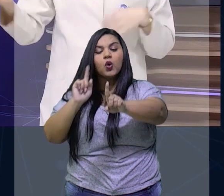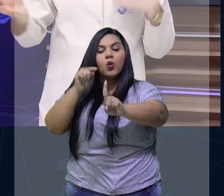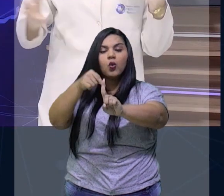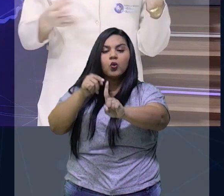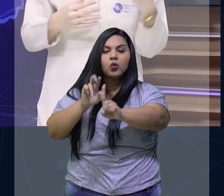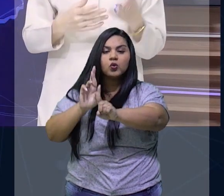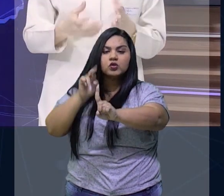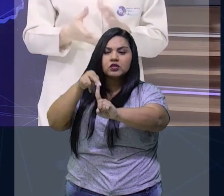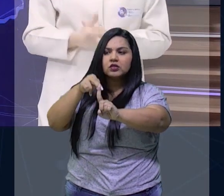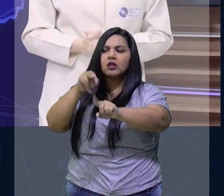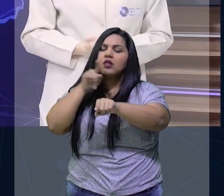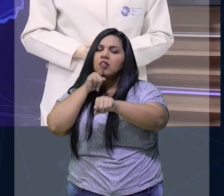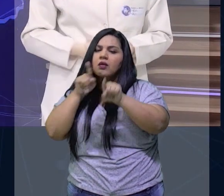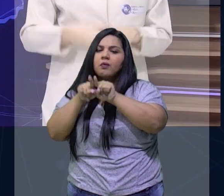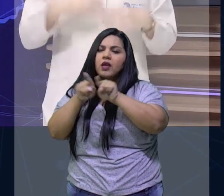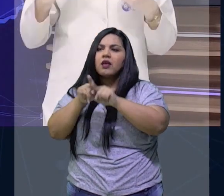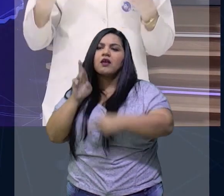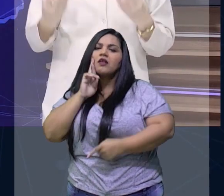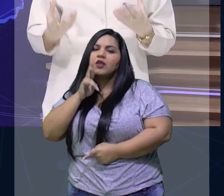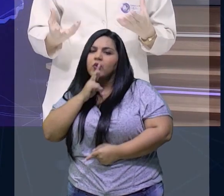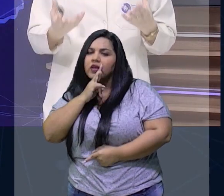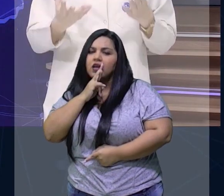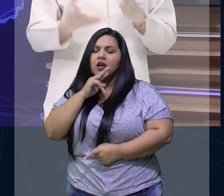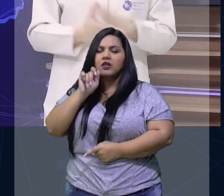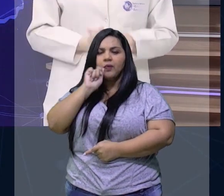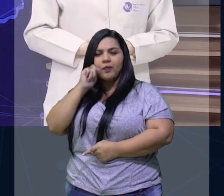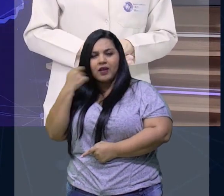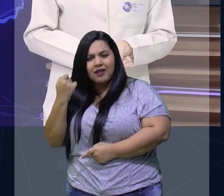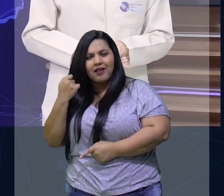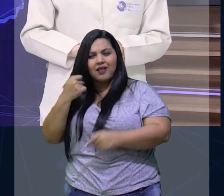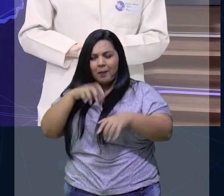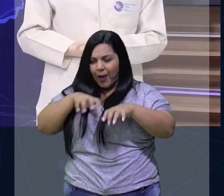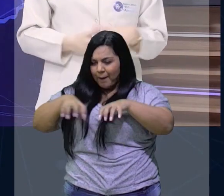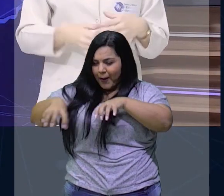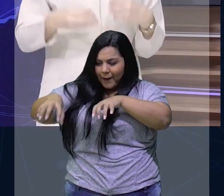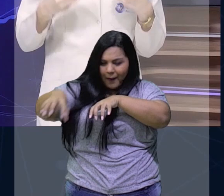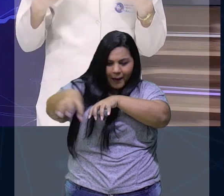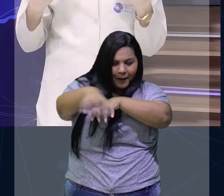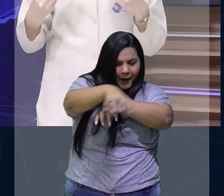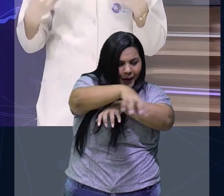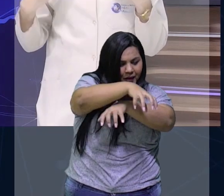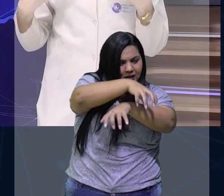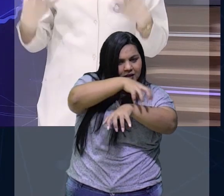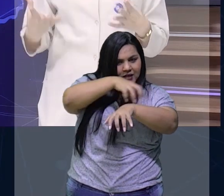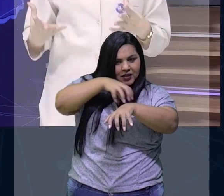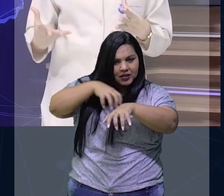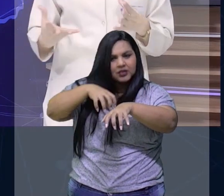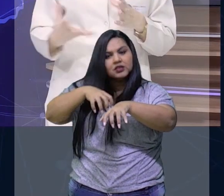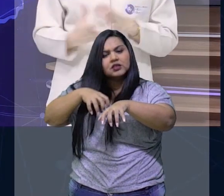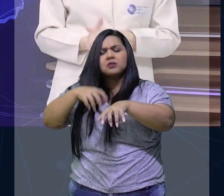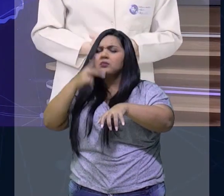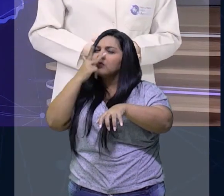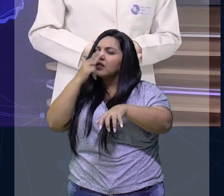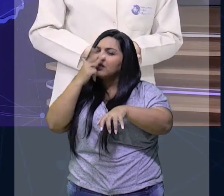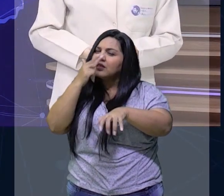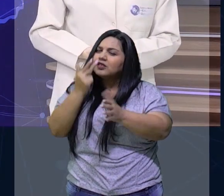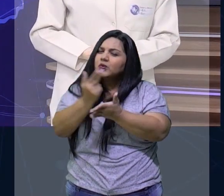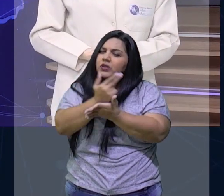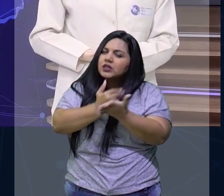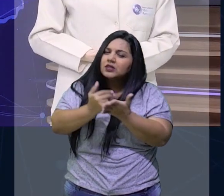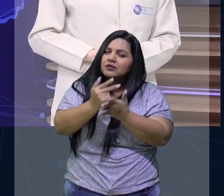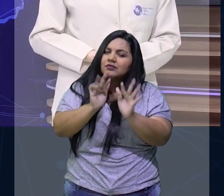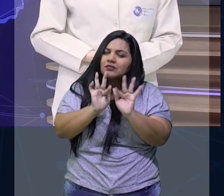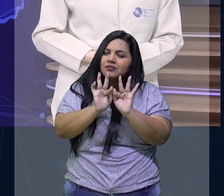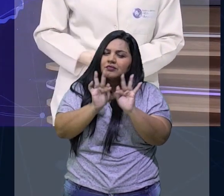né? Restaurantes, padarias aqui próximo. Então, a partir desse croquis, desse esboço cartográfico que eu vou